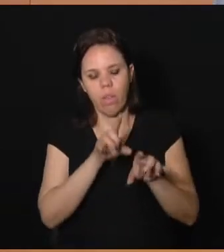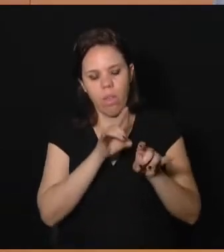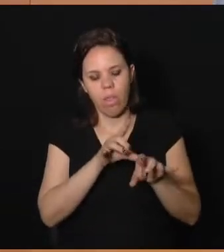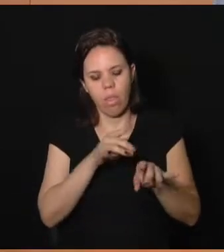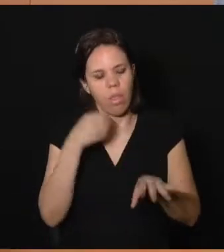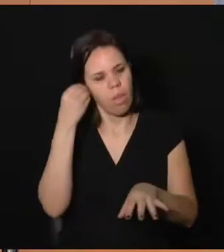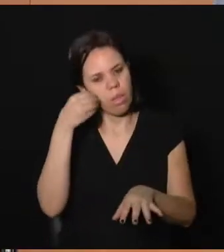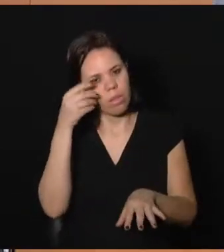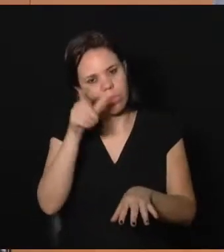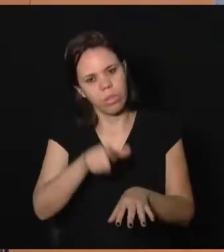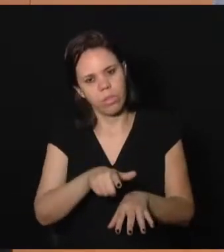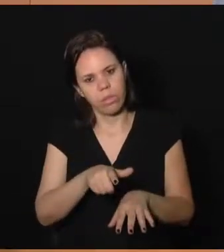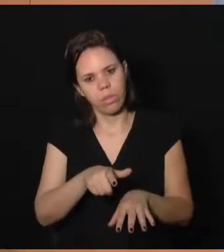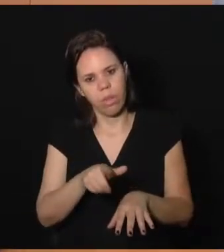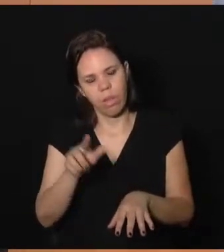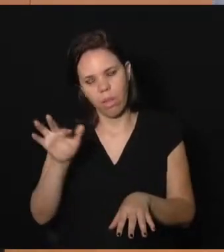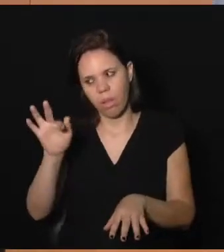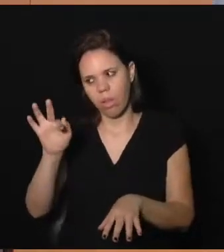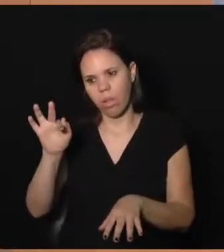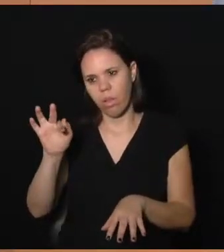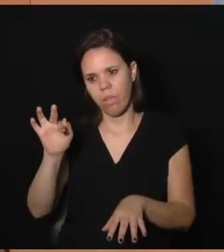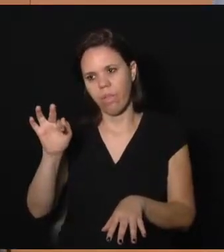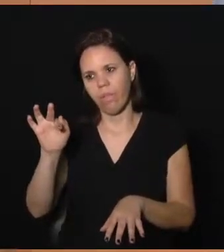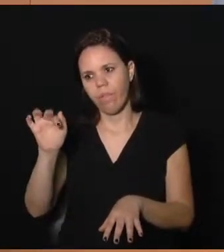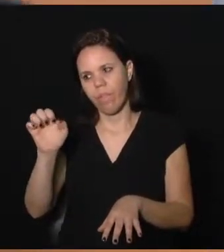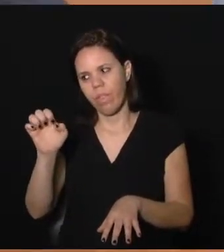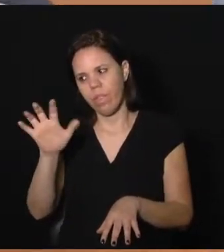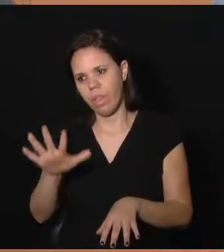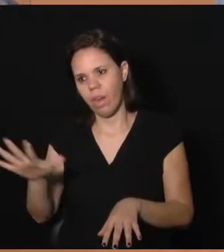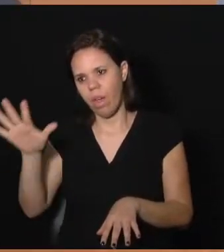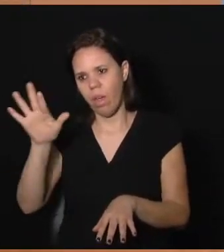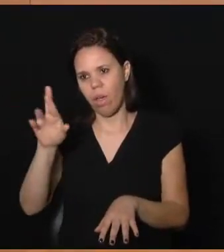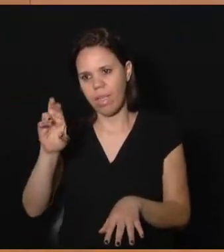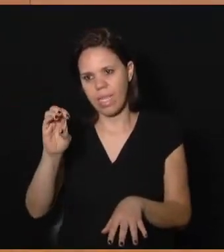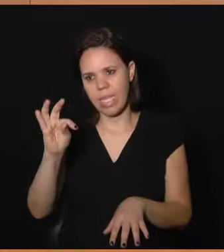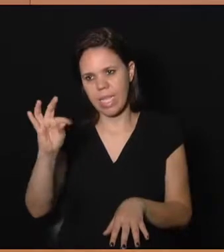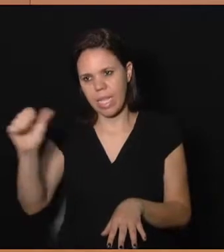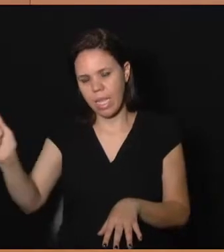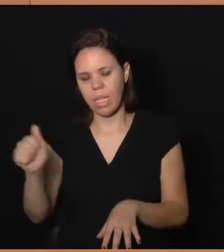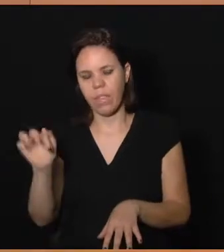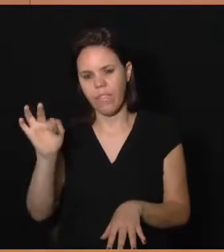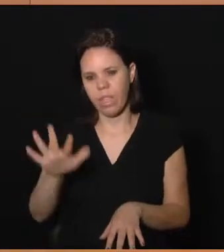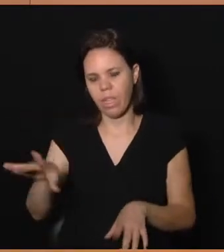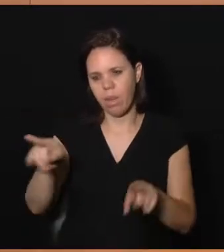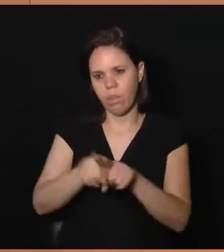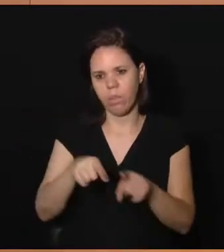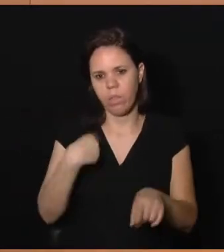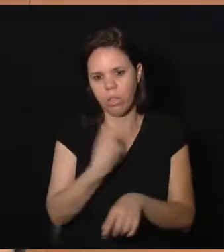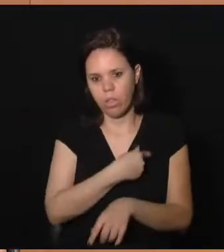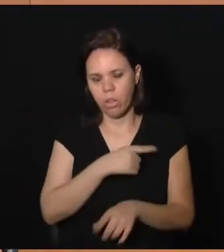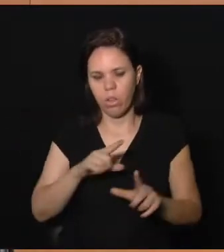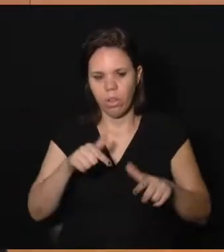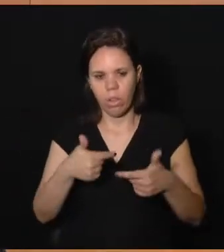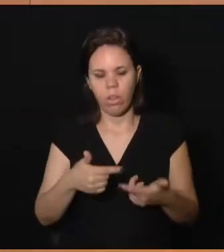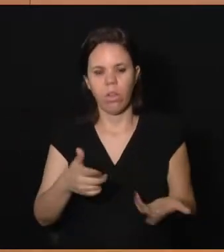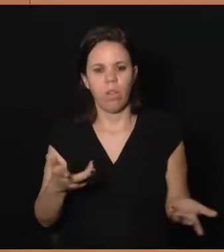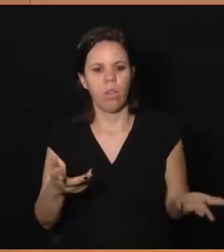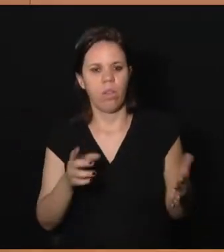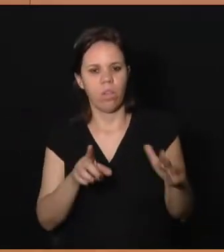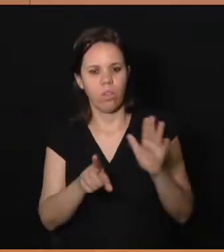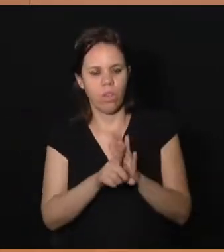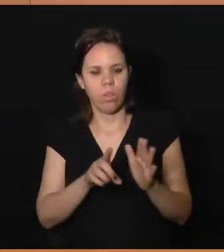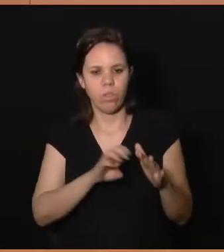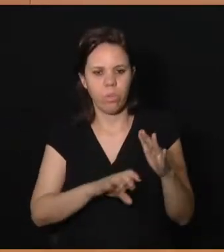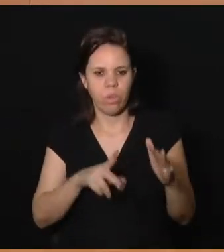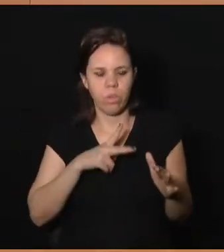né? Técnicos da Receita, técnicos da Anvisa, do MAPA e da iniciativa privada. Nós participamos, os depositários, e